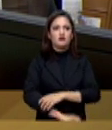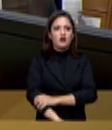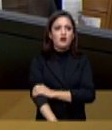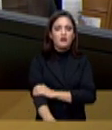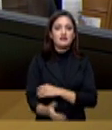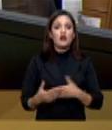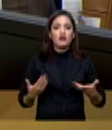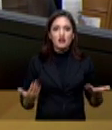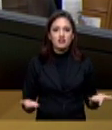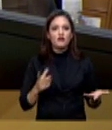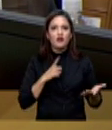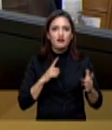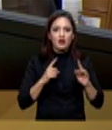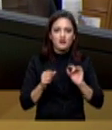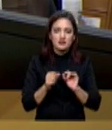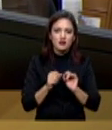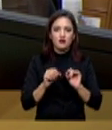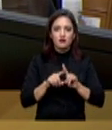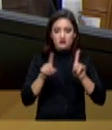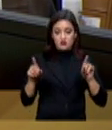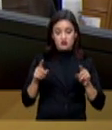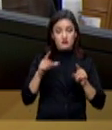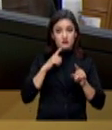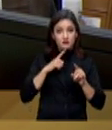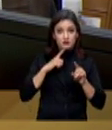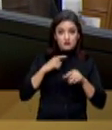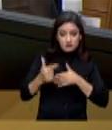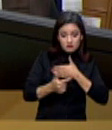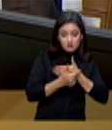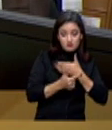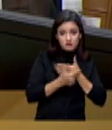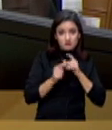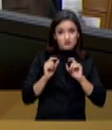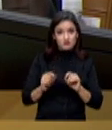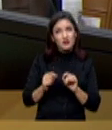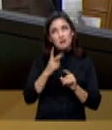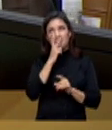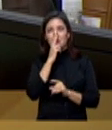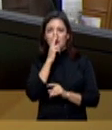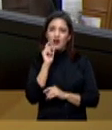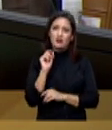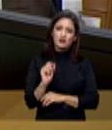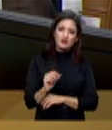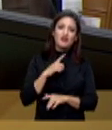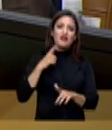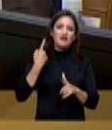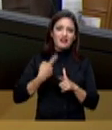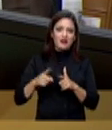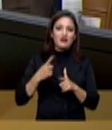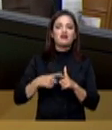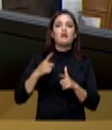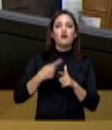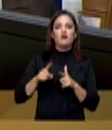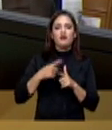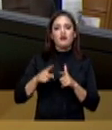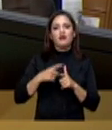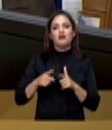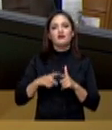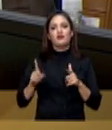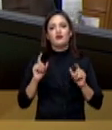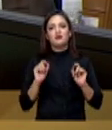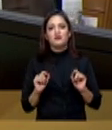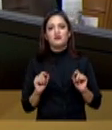para a prestação dos serviços de sua titularidade parece-me efetivamente problemática ou